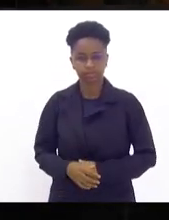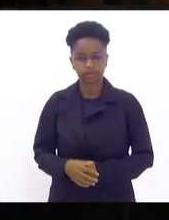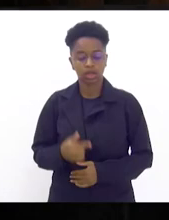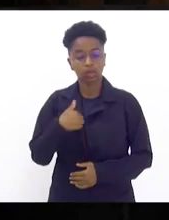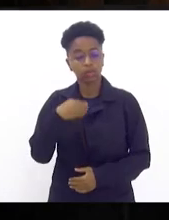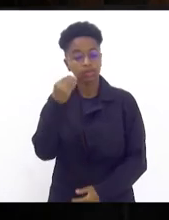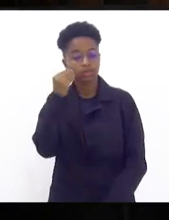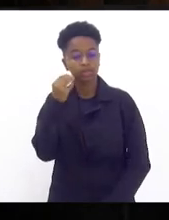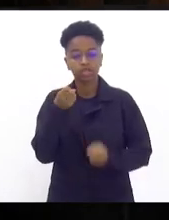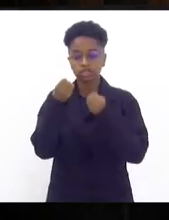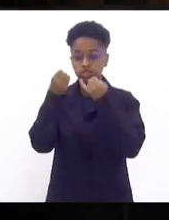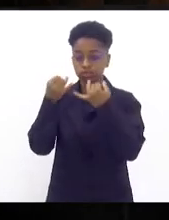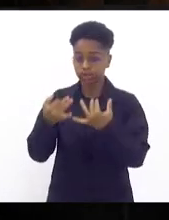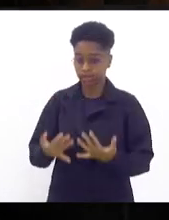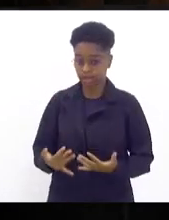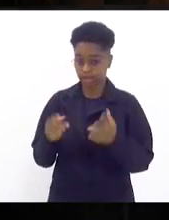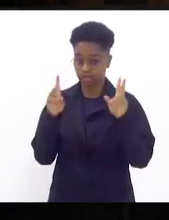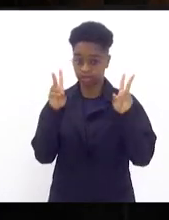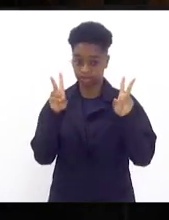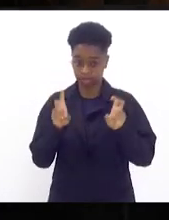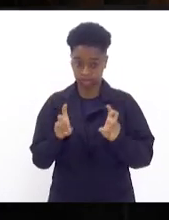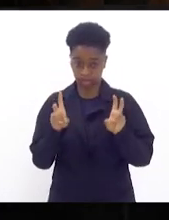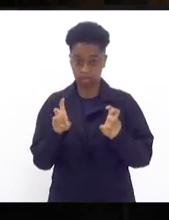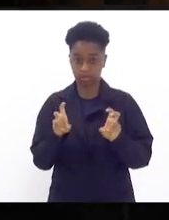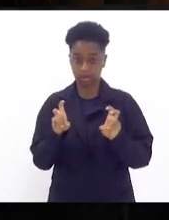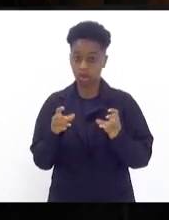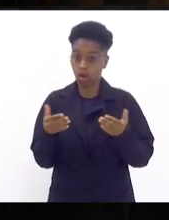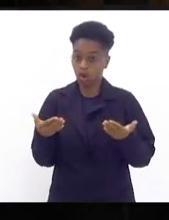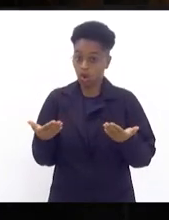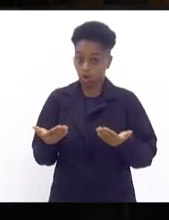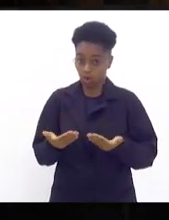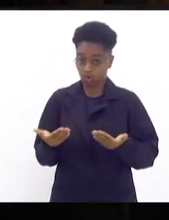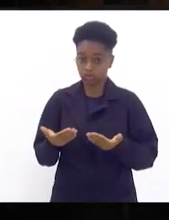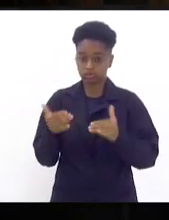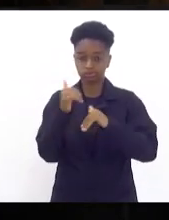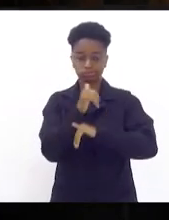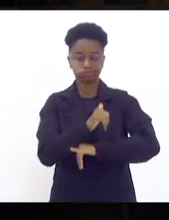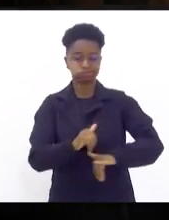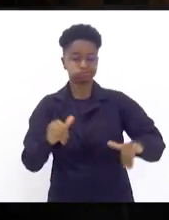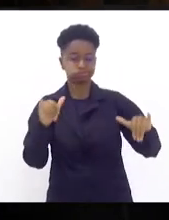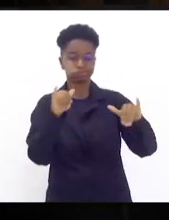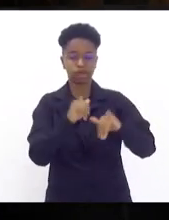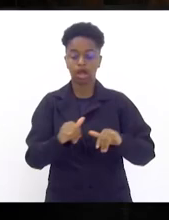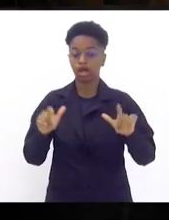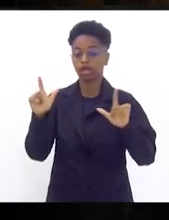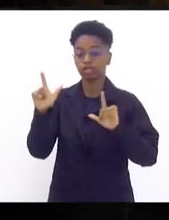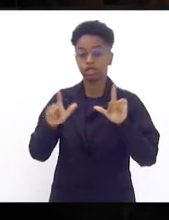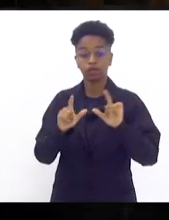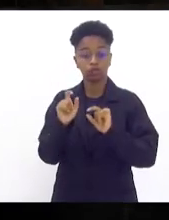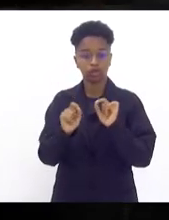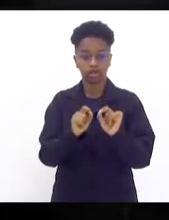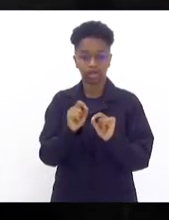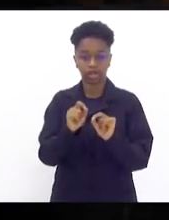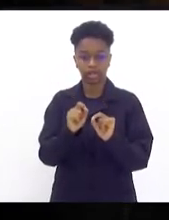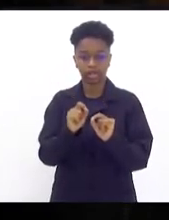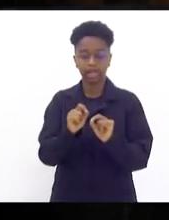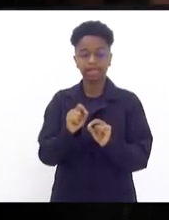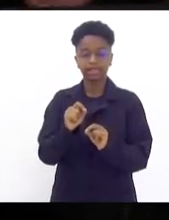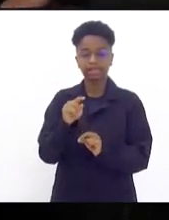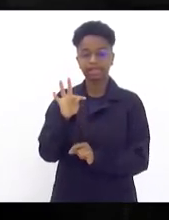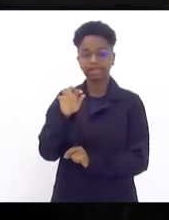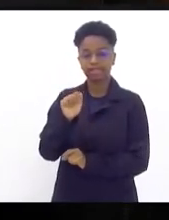explicar o tema que tomou conta da nossa mídia, que é taxa de juros